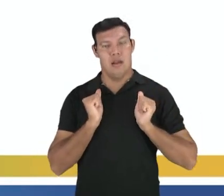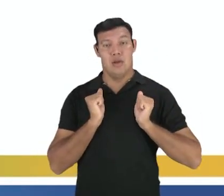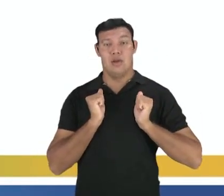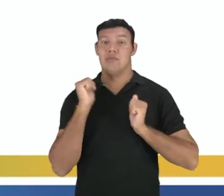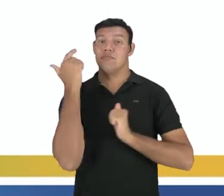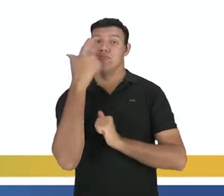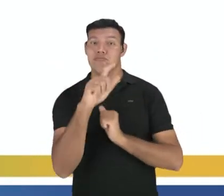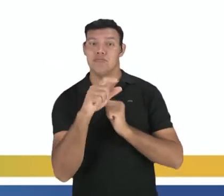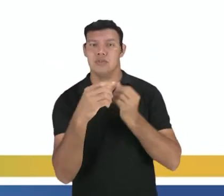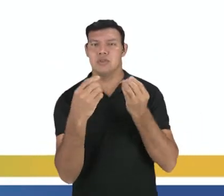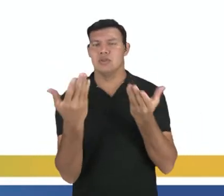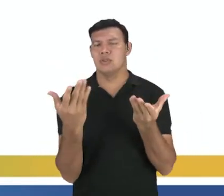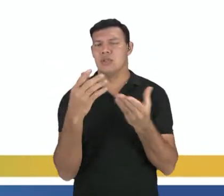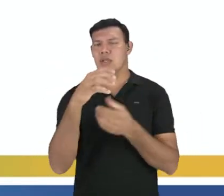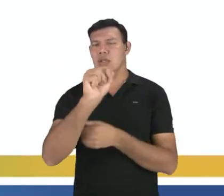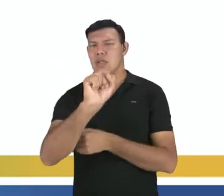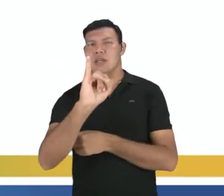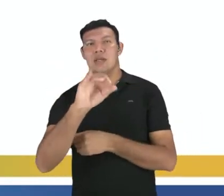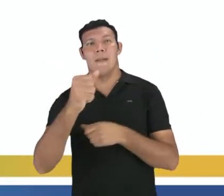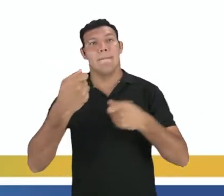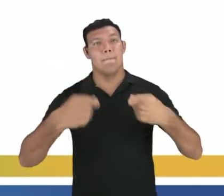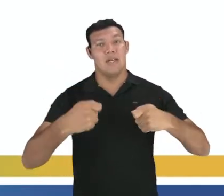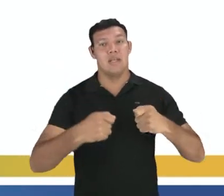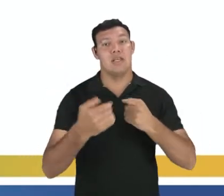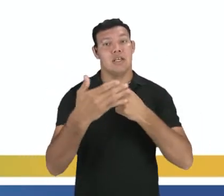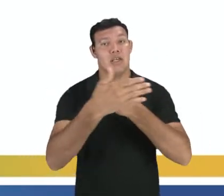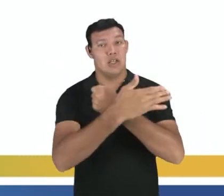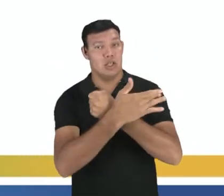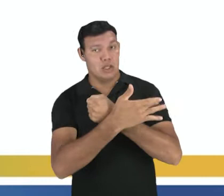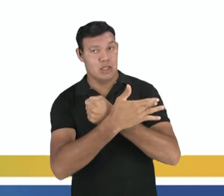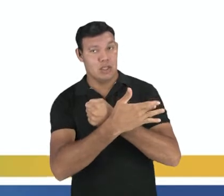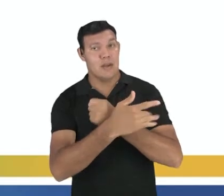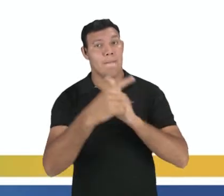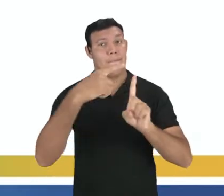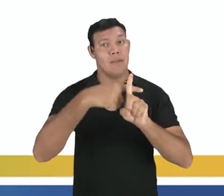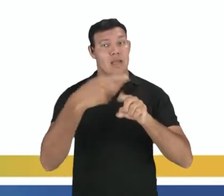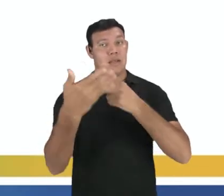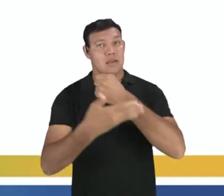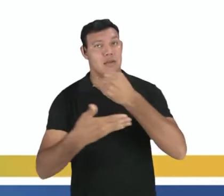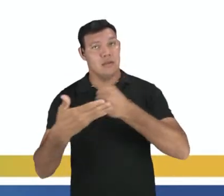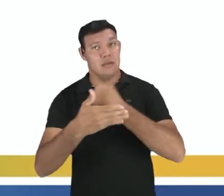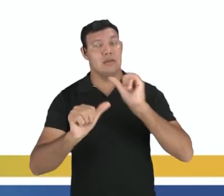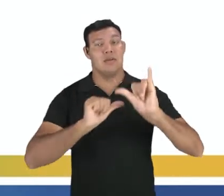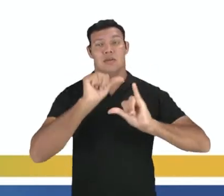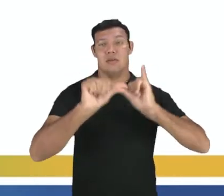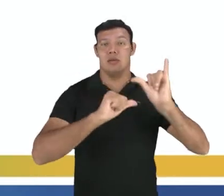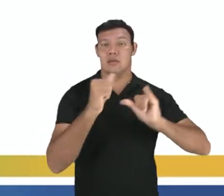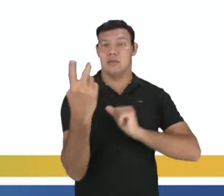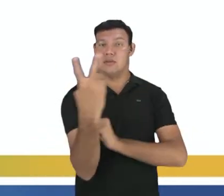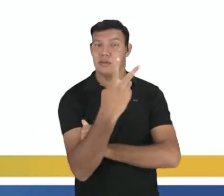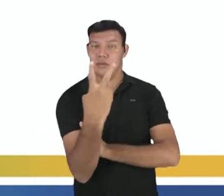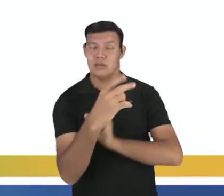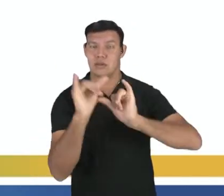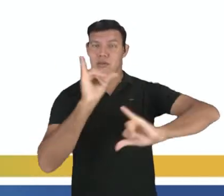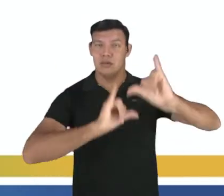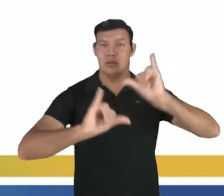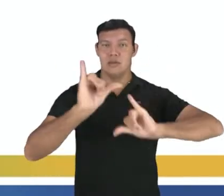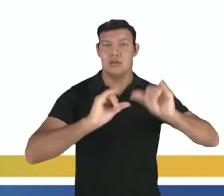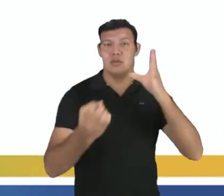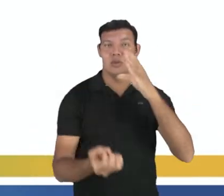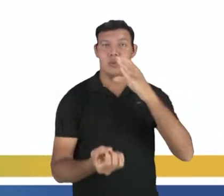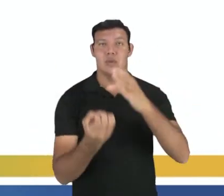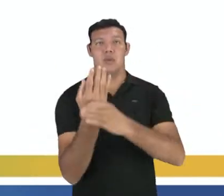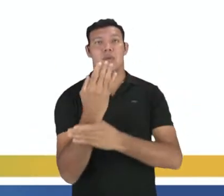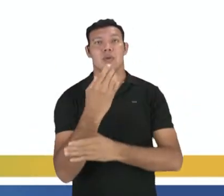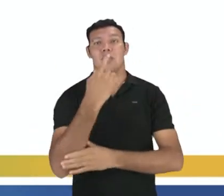obter sais, a gente precisa ter um ácido e uma base, e a reação entre essas duas substâncias, a gente vai ter como